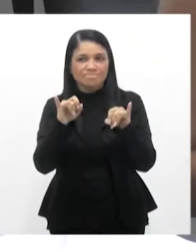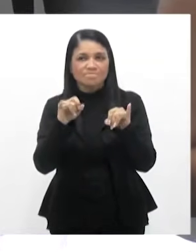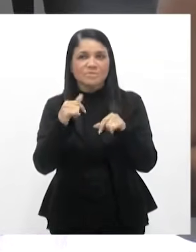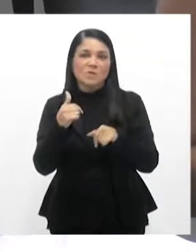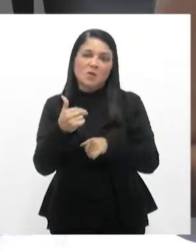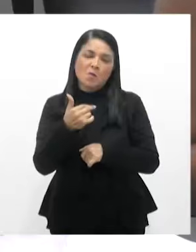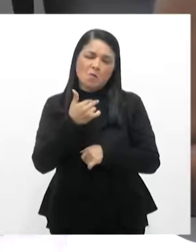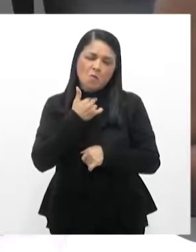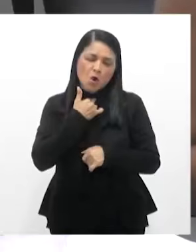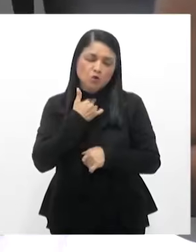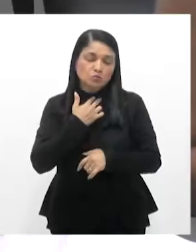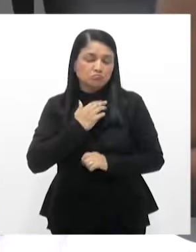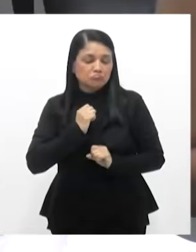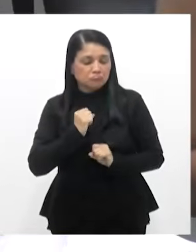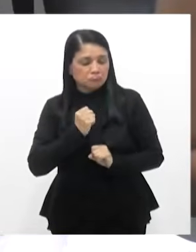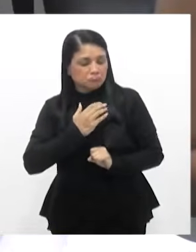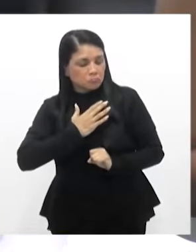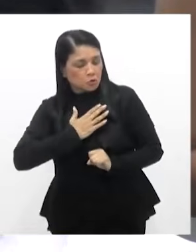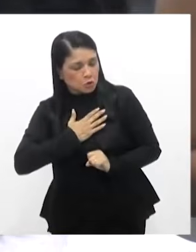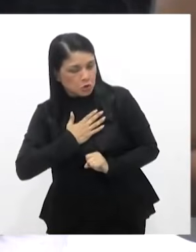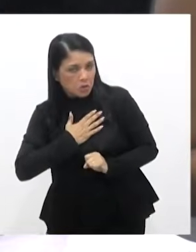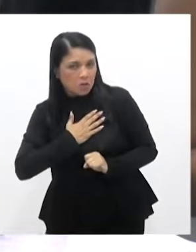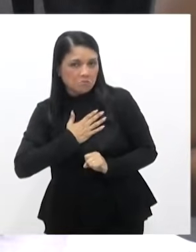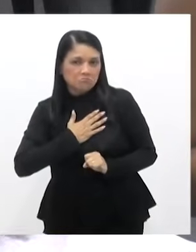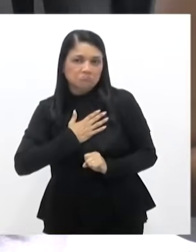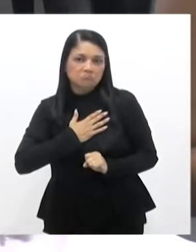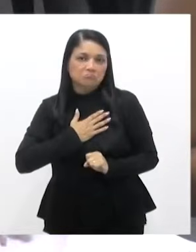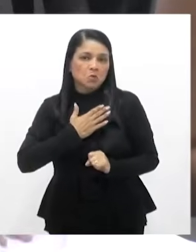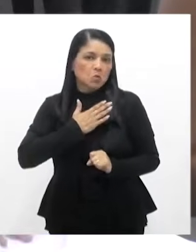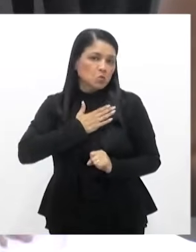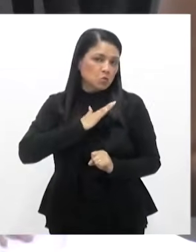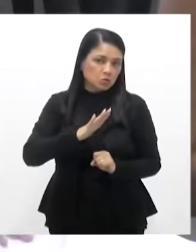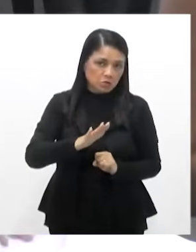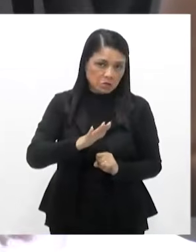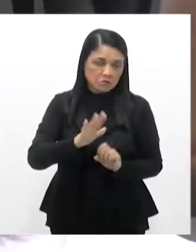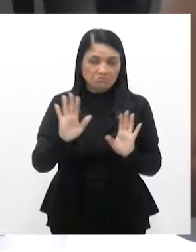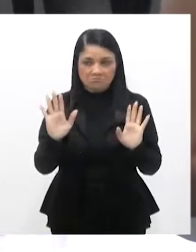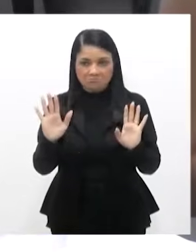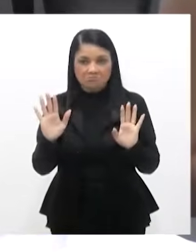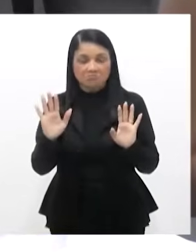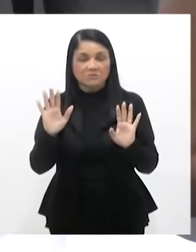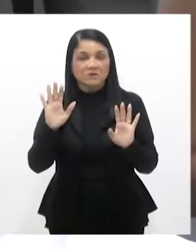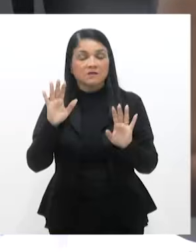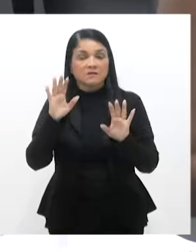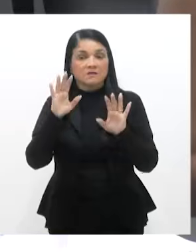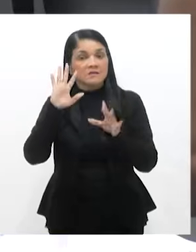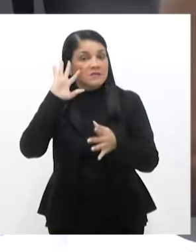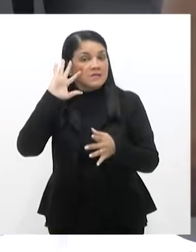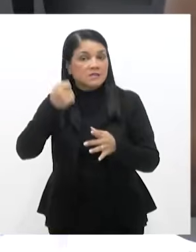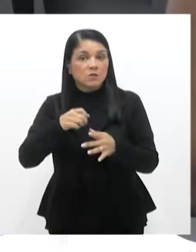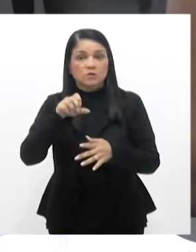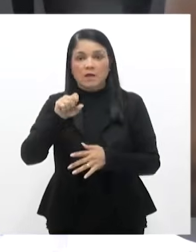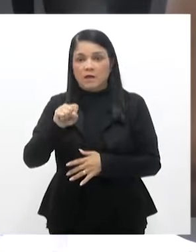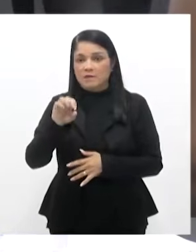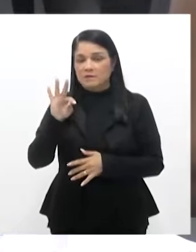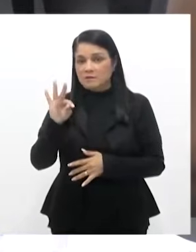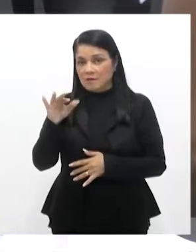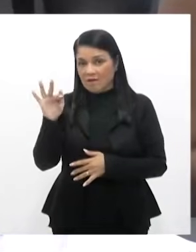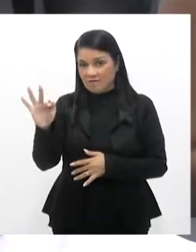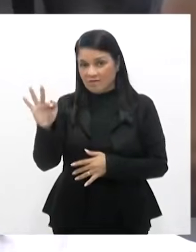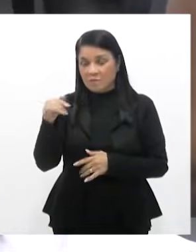posso gostar ou não gostar da decisão do Supremo, mas eu tenho que seguir o que o